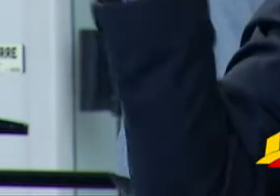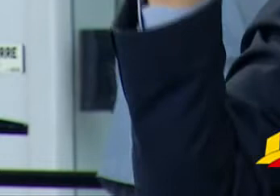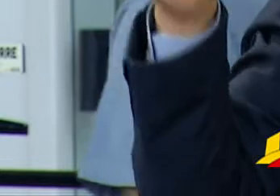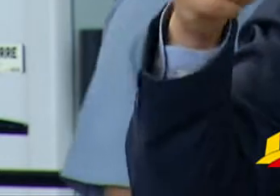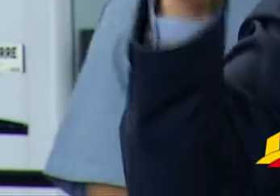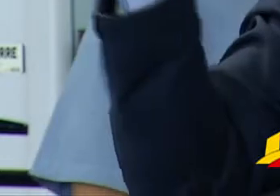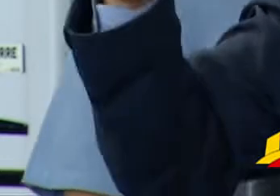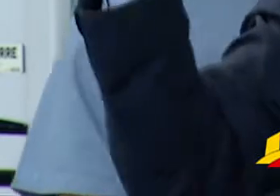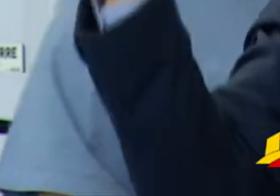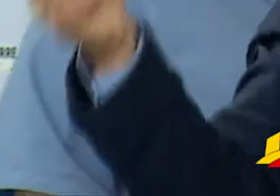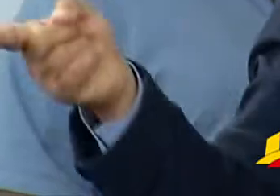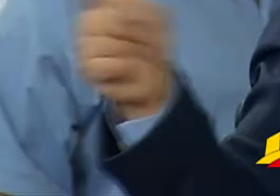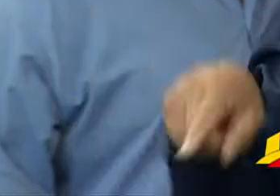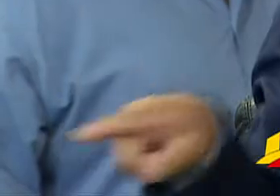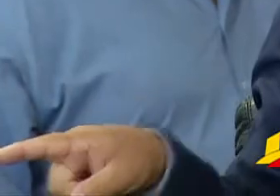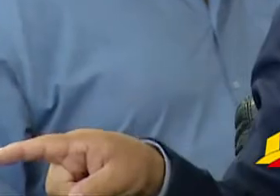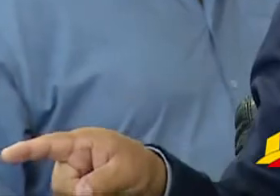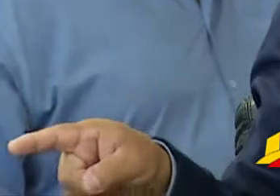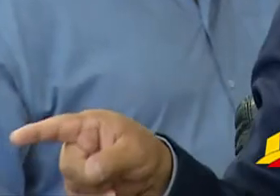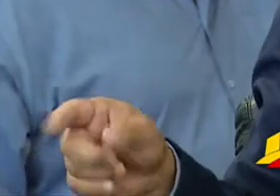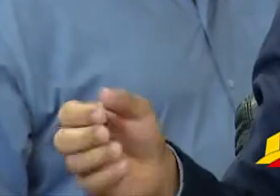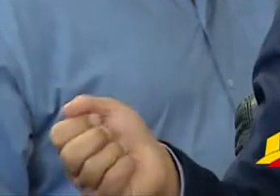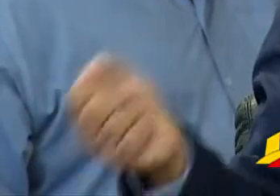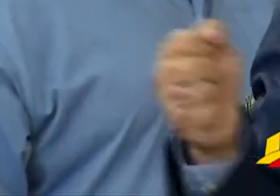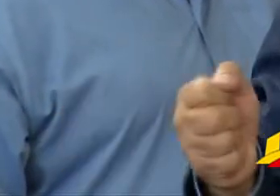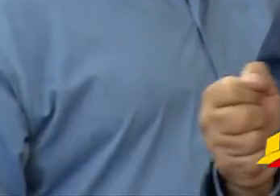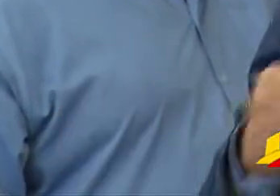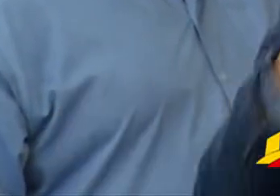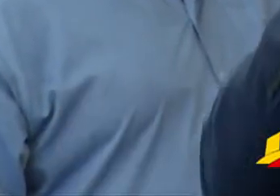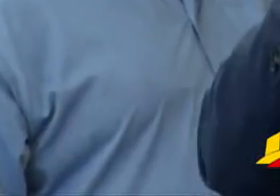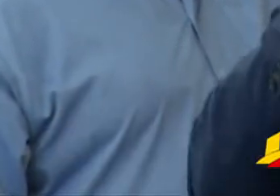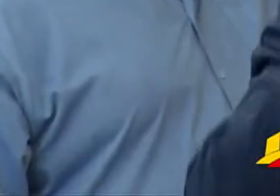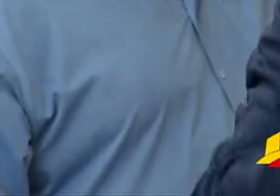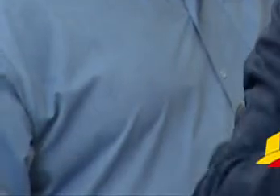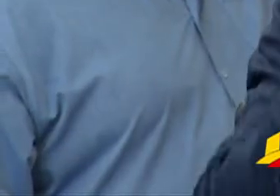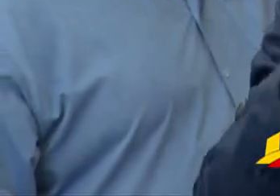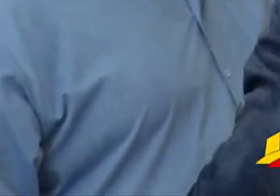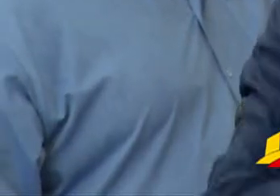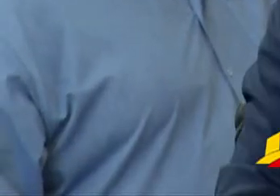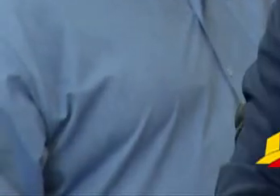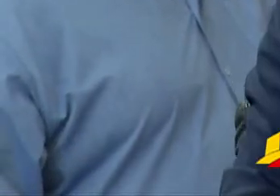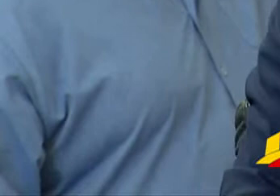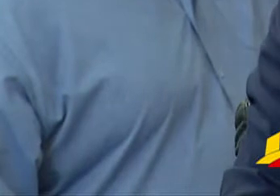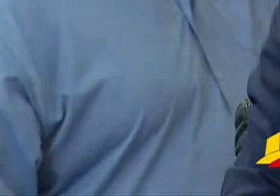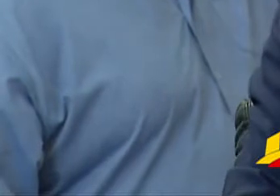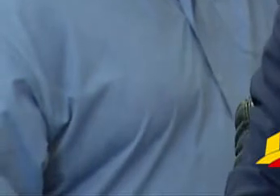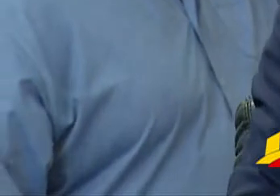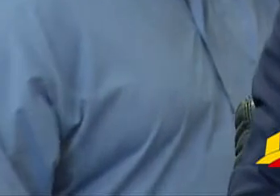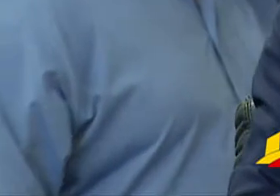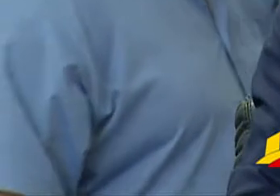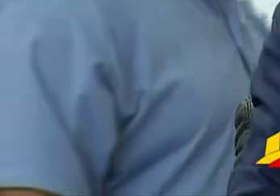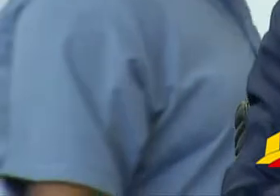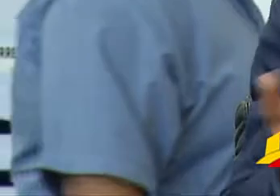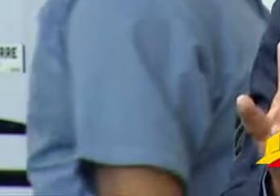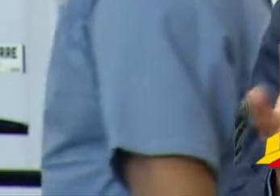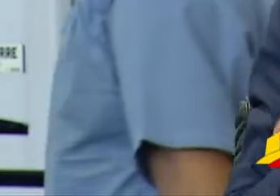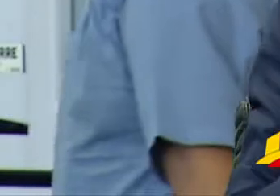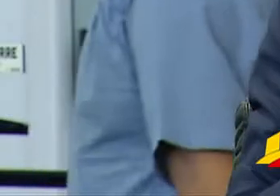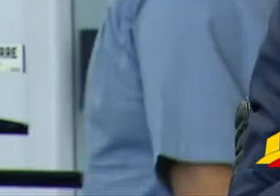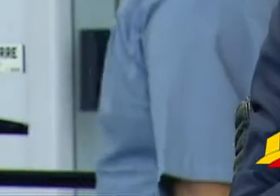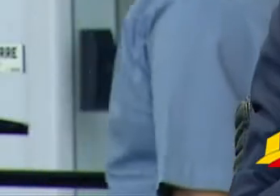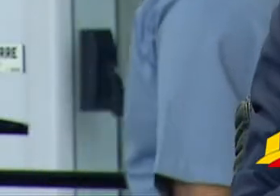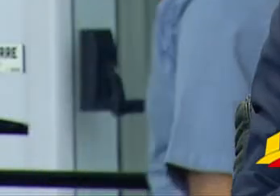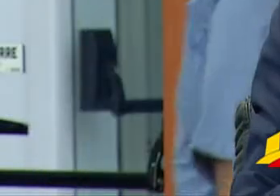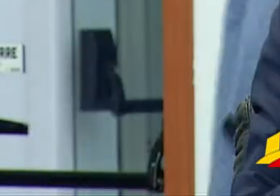mesma pergunta eu fiz vai fazer uma nova estação de tratamento Mas e daí quando a água não tiver com a mesma qualidade como é que fica é importante